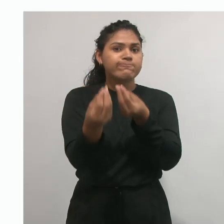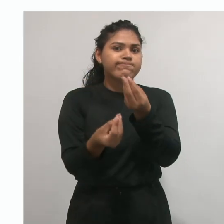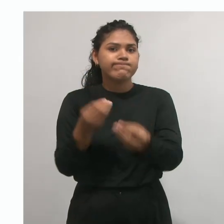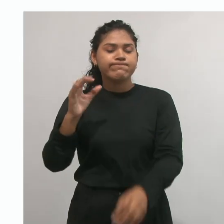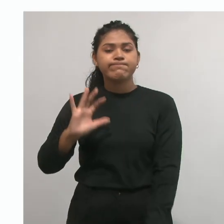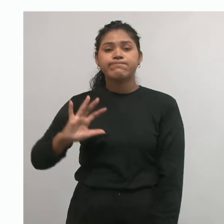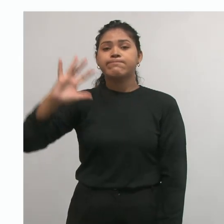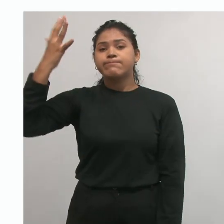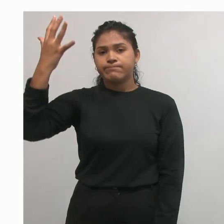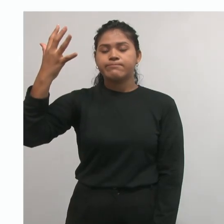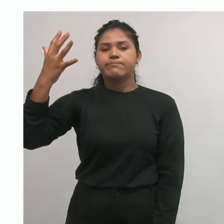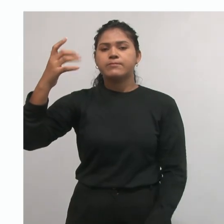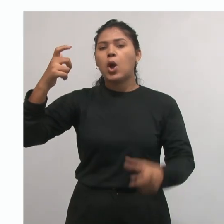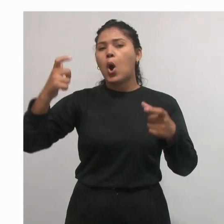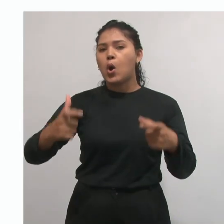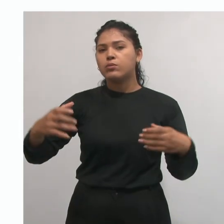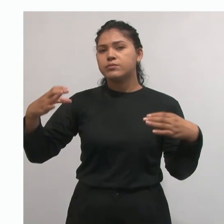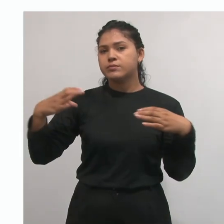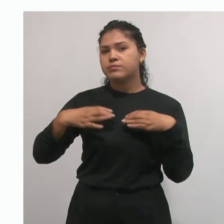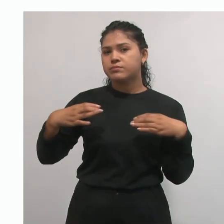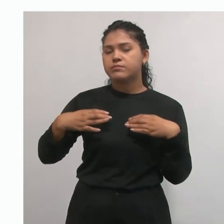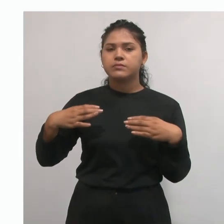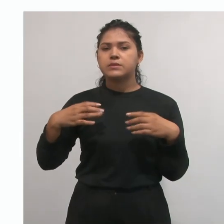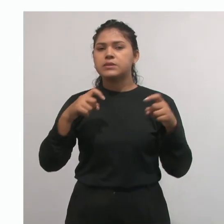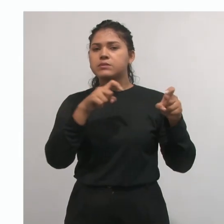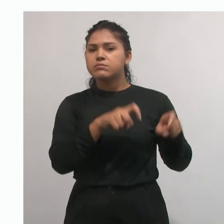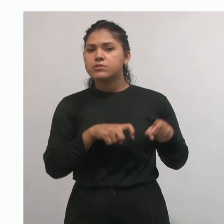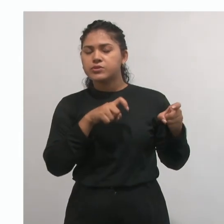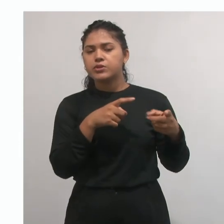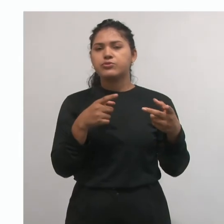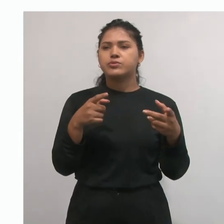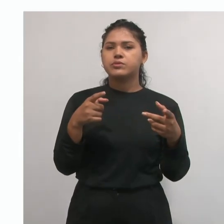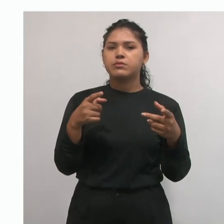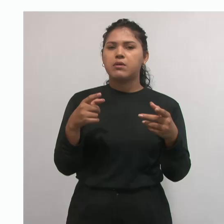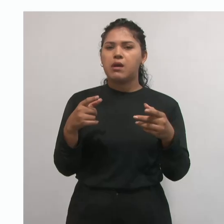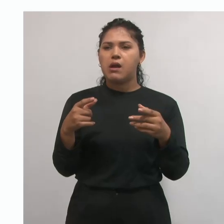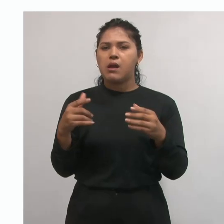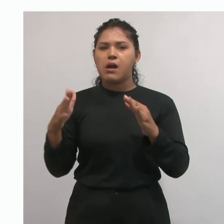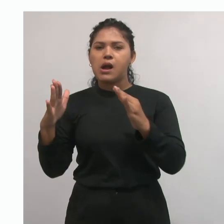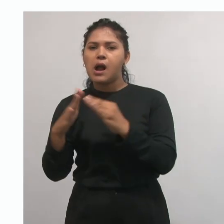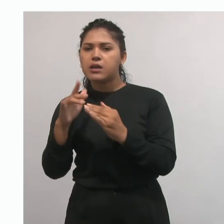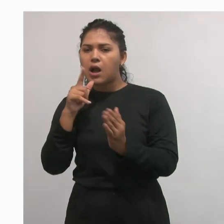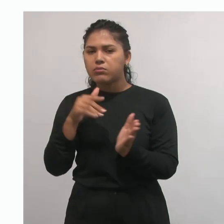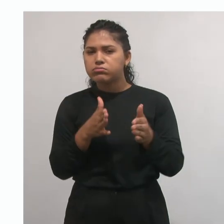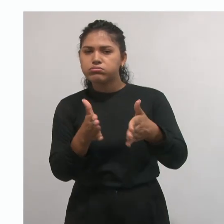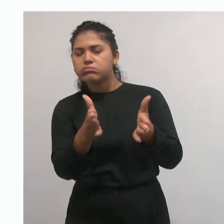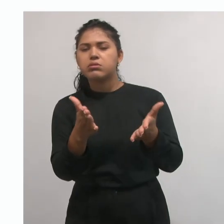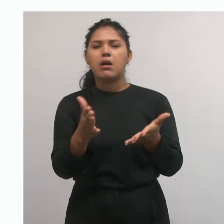dentro da diversidade, né? Um cenário urbano, um cenário rural, urbano,